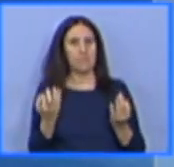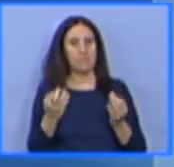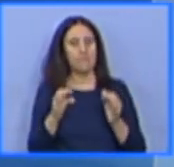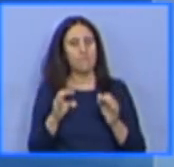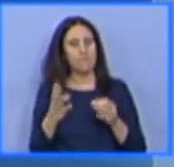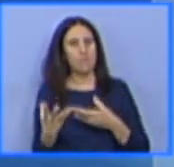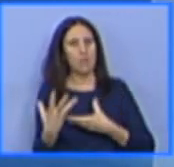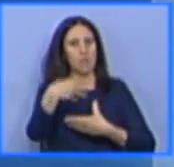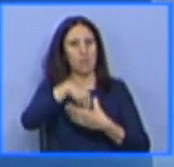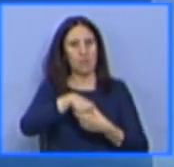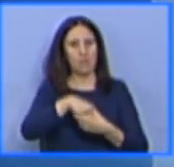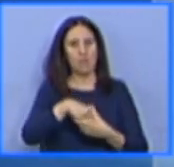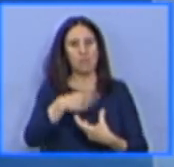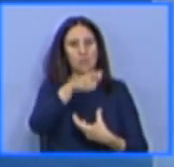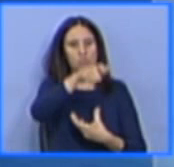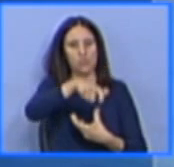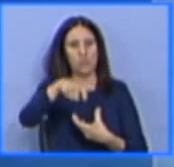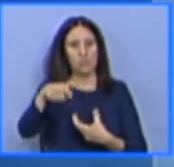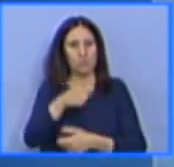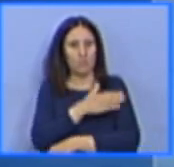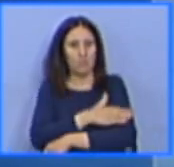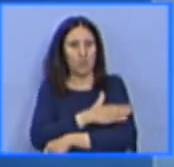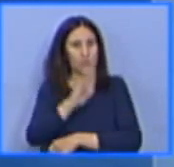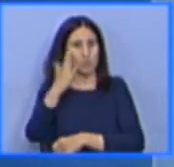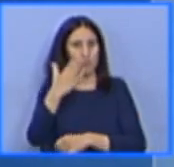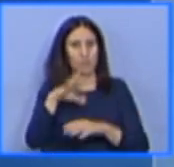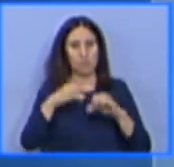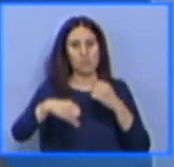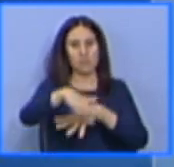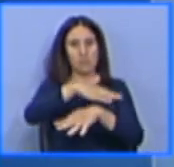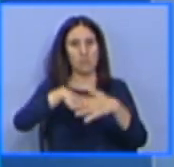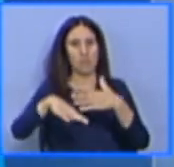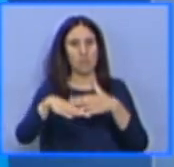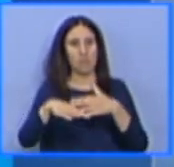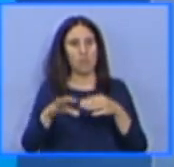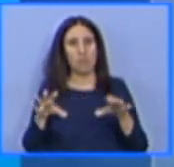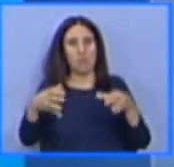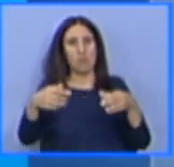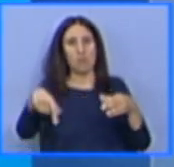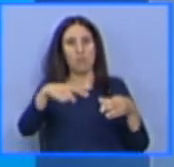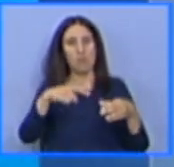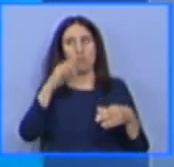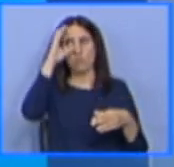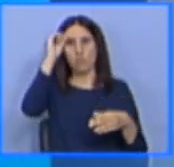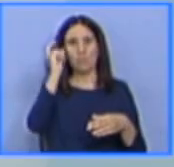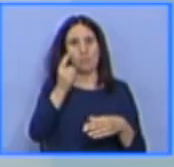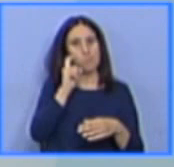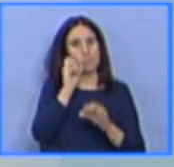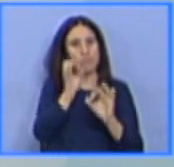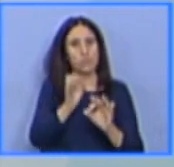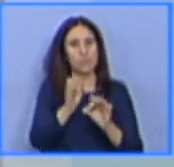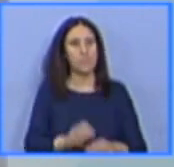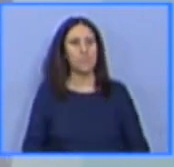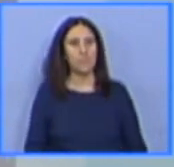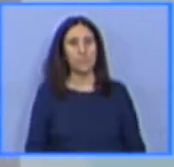apanhar todo aquele extrato mais frágil da sociedade e que pertence ao Estado precisamente proteger. E, portanto, alterar um quadro